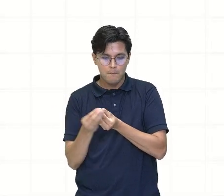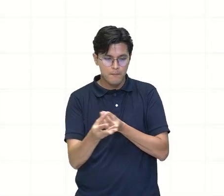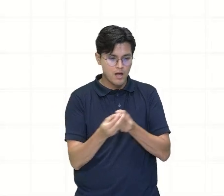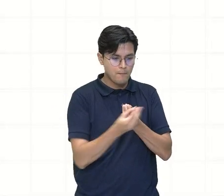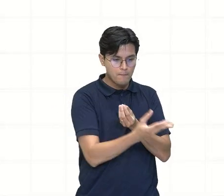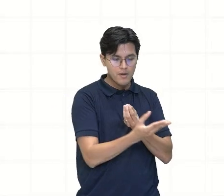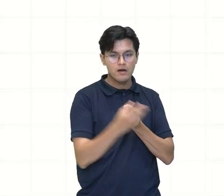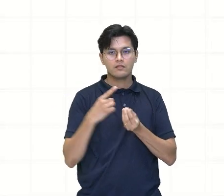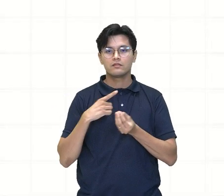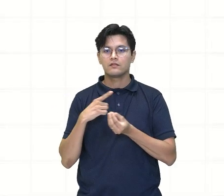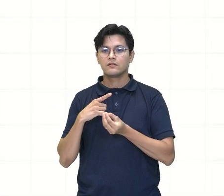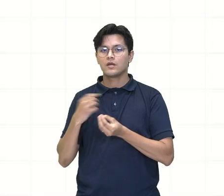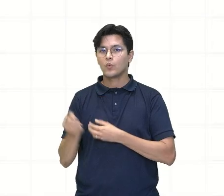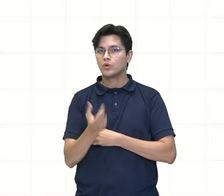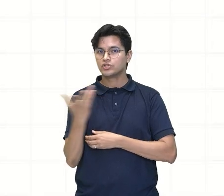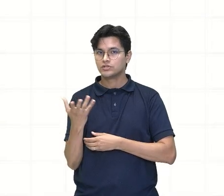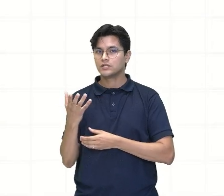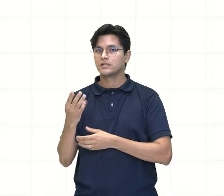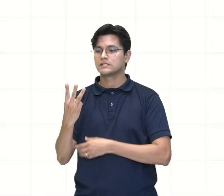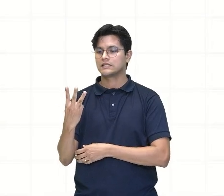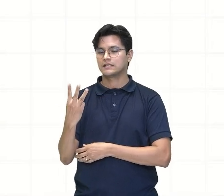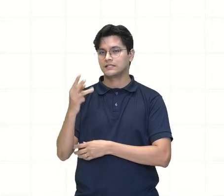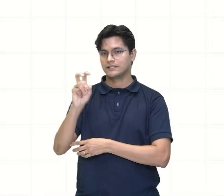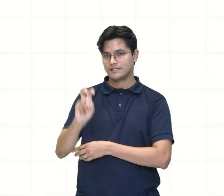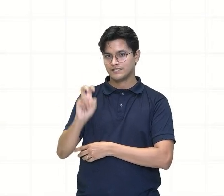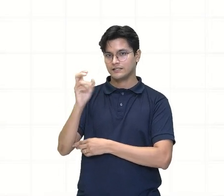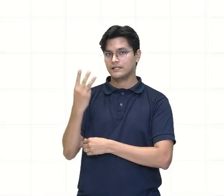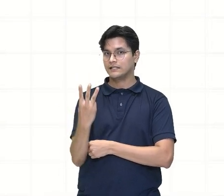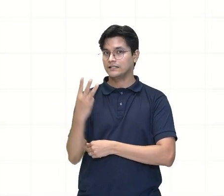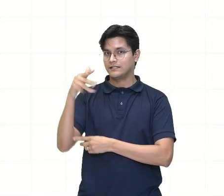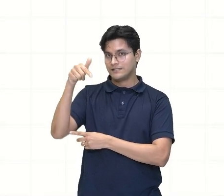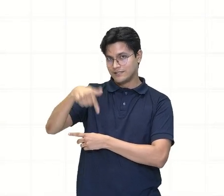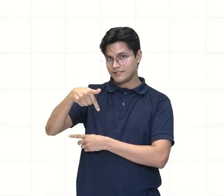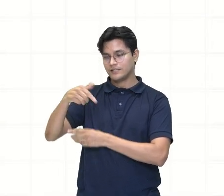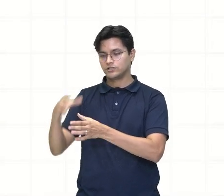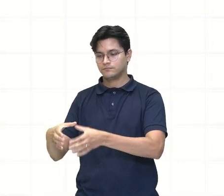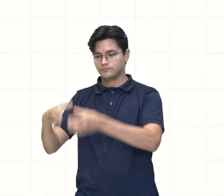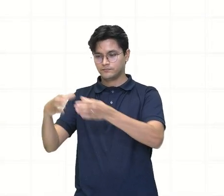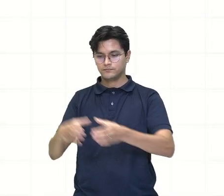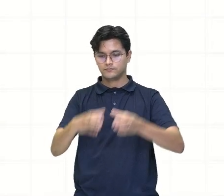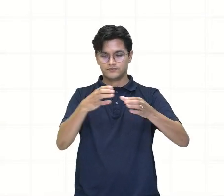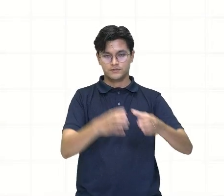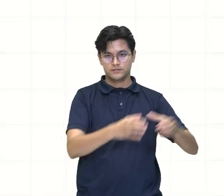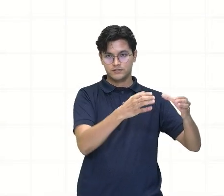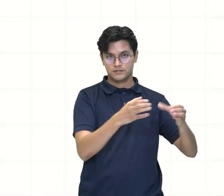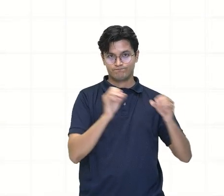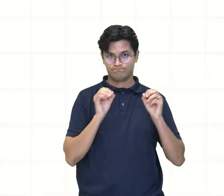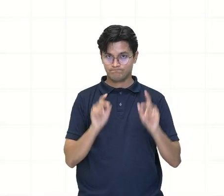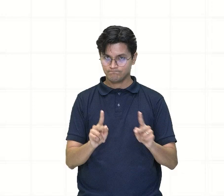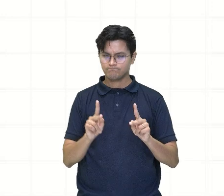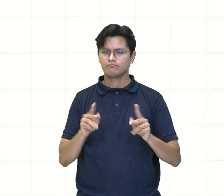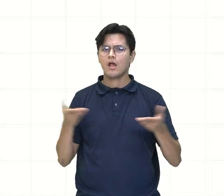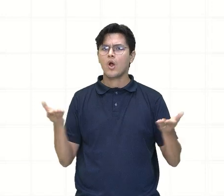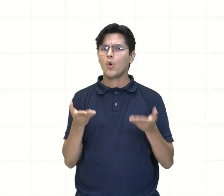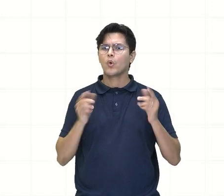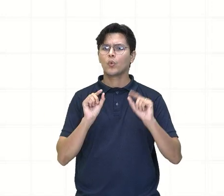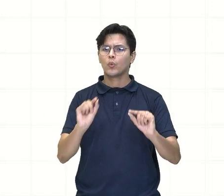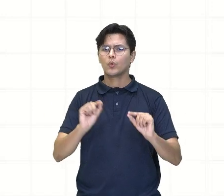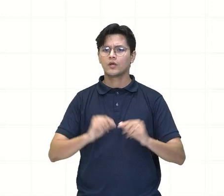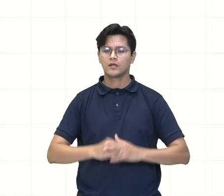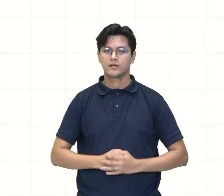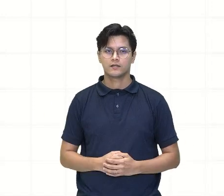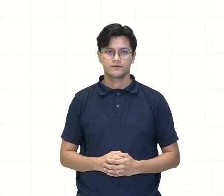ter 37 pacotinhos. Tá bom? E agora? E agora basta a